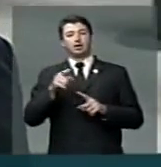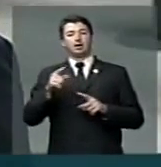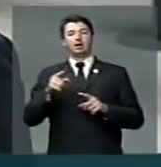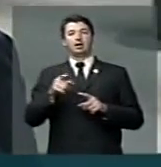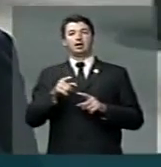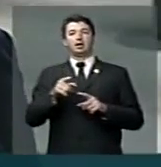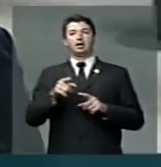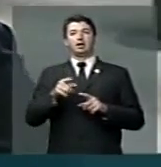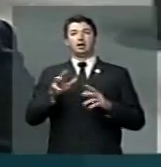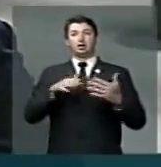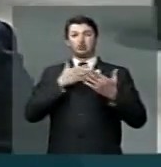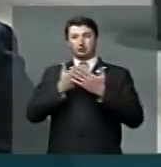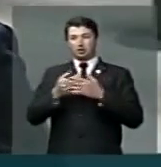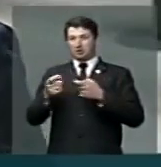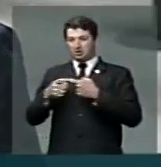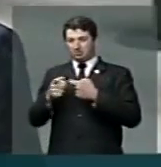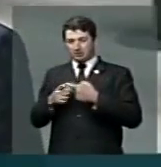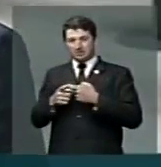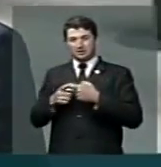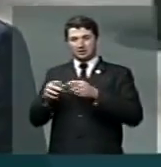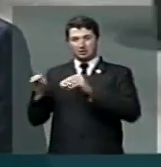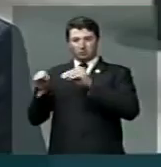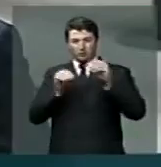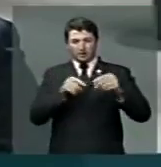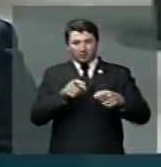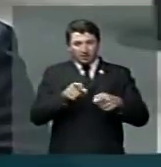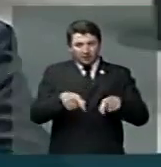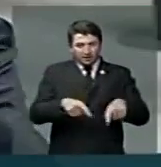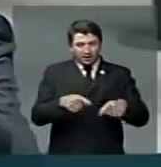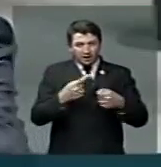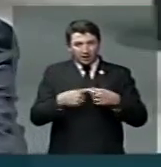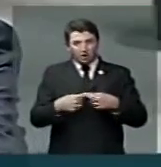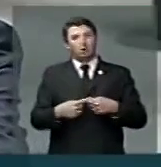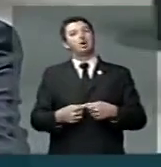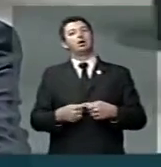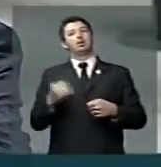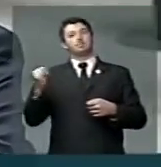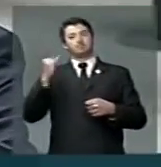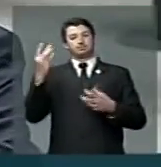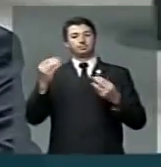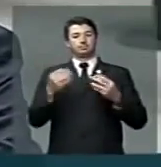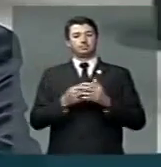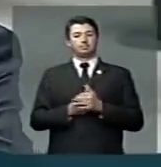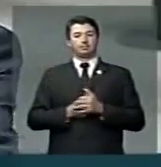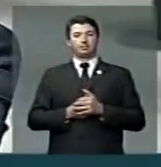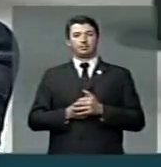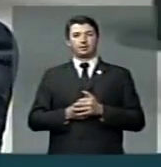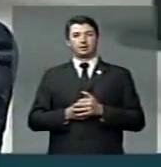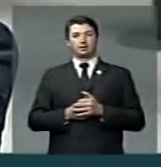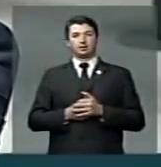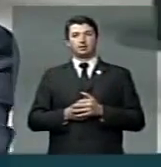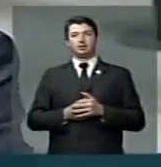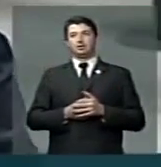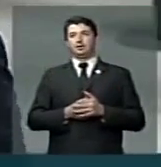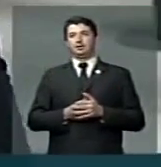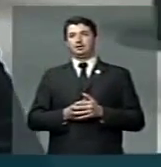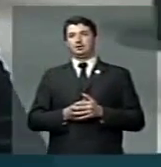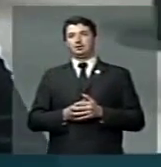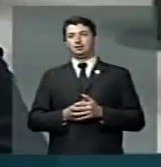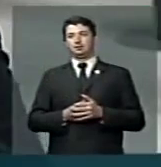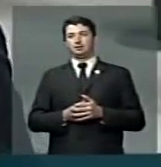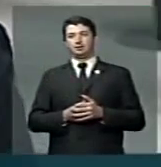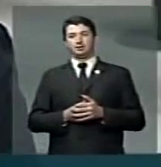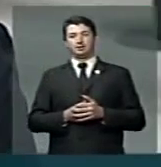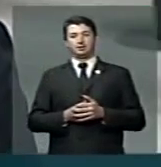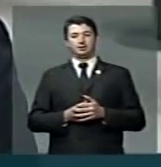saída de escolas de medicina para o interior do estado, inclusive nas regiões mais pobres. O ministro Padilha falou aqui naquela